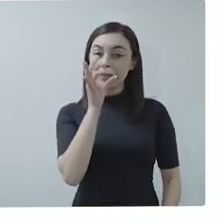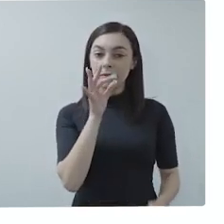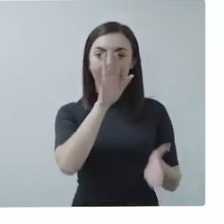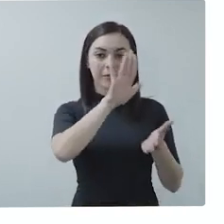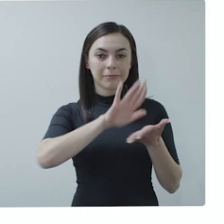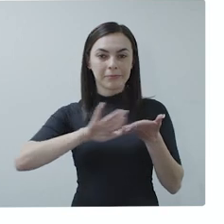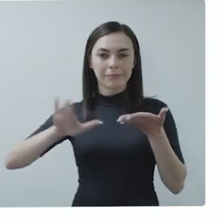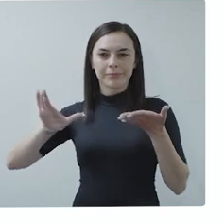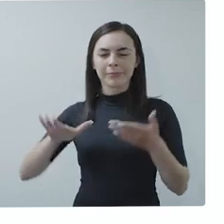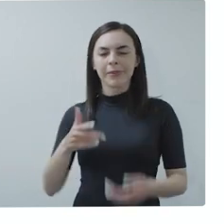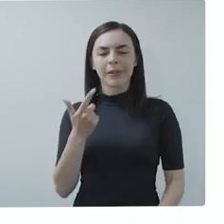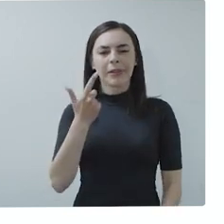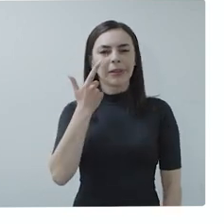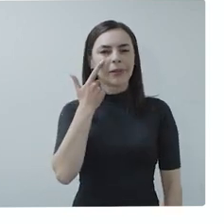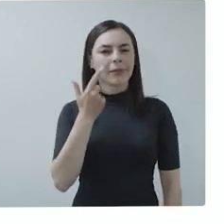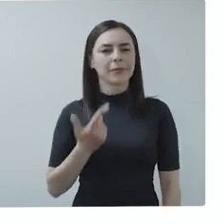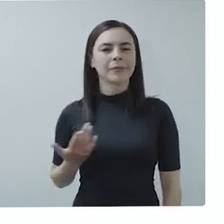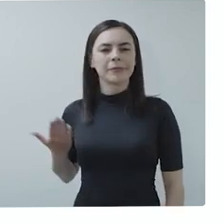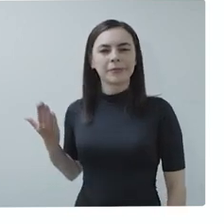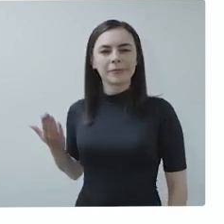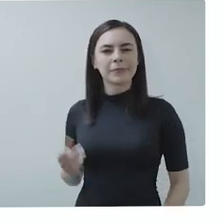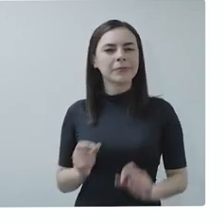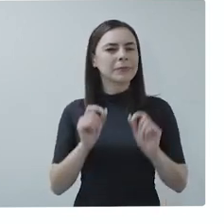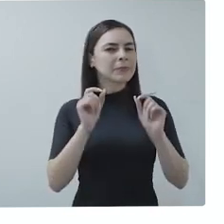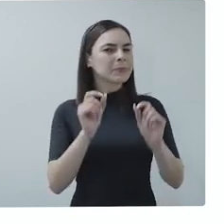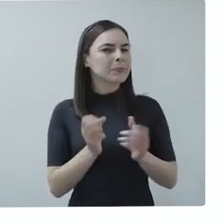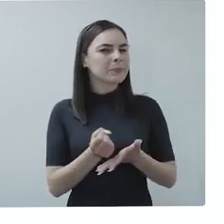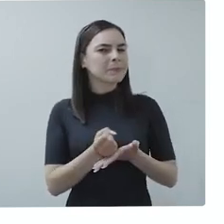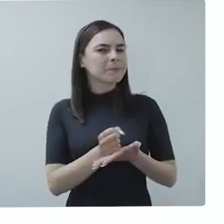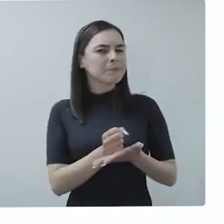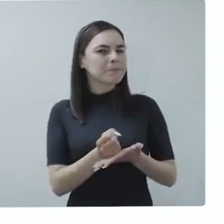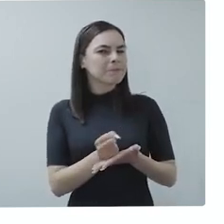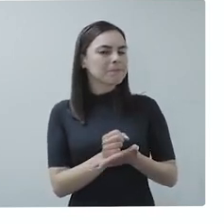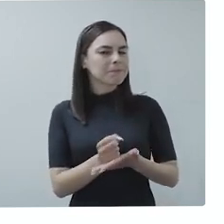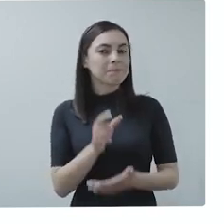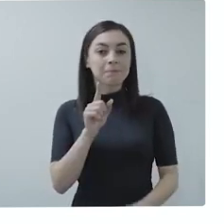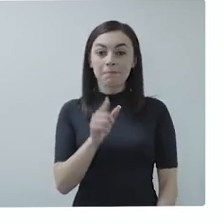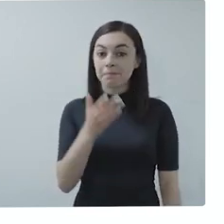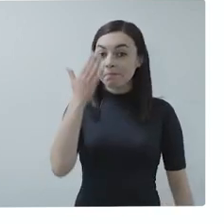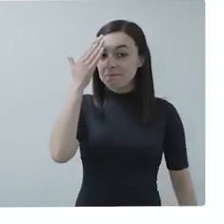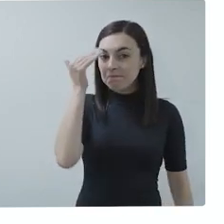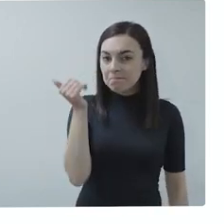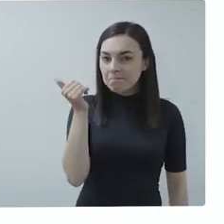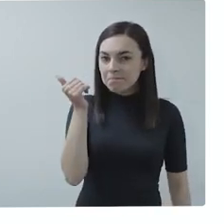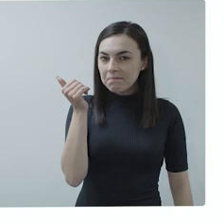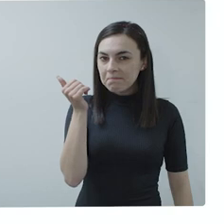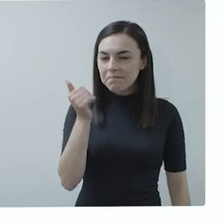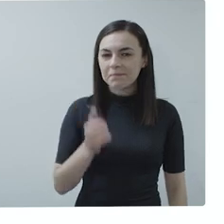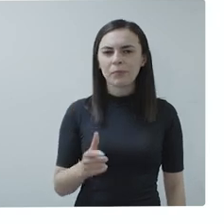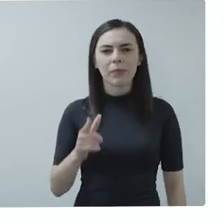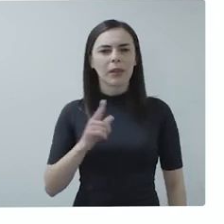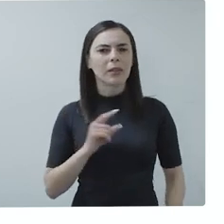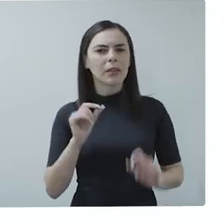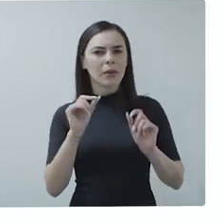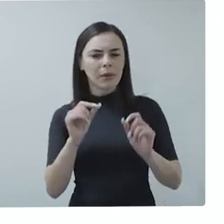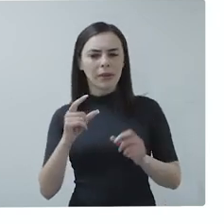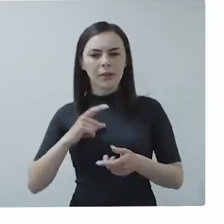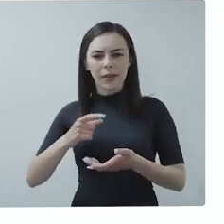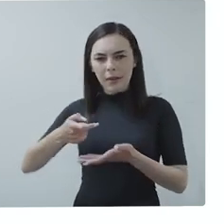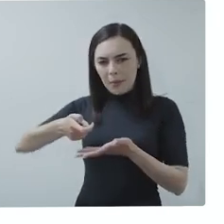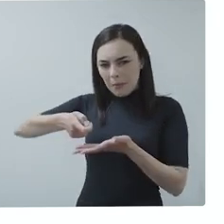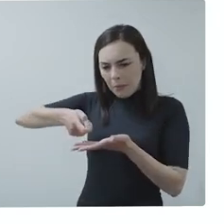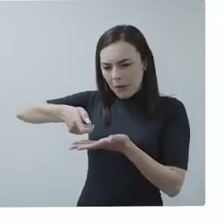verde. E olhem aqui, o que que é esse jogo? Vocês sabem? Tem as bolinhas